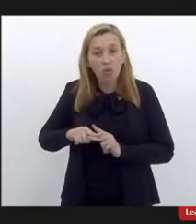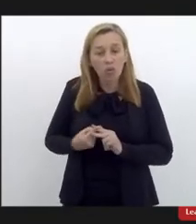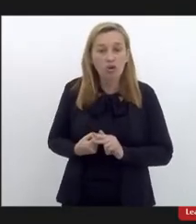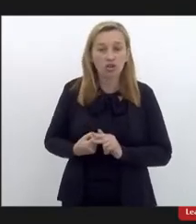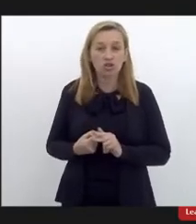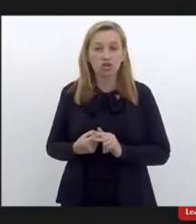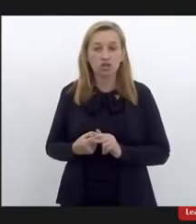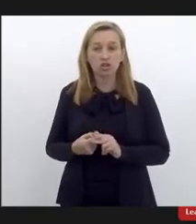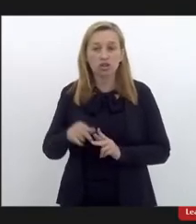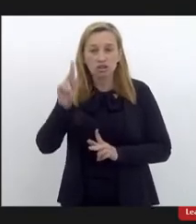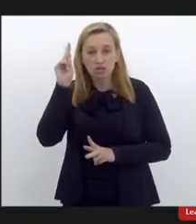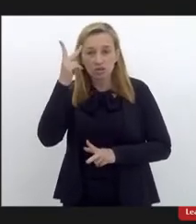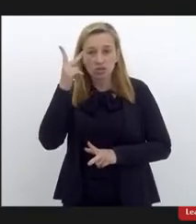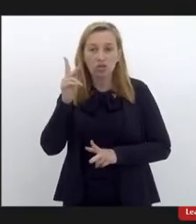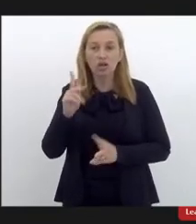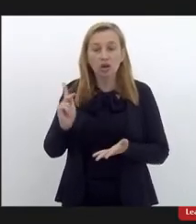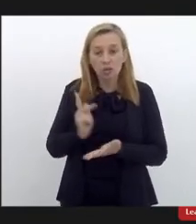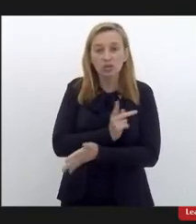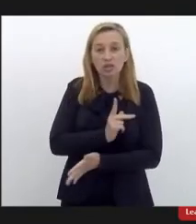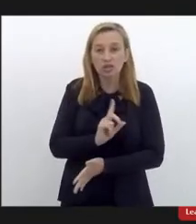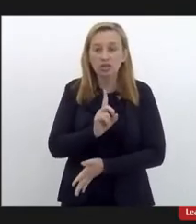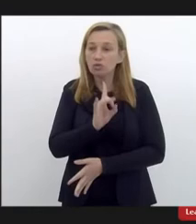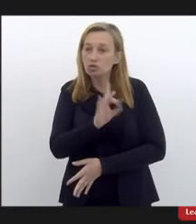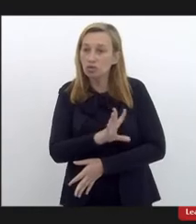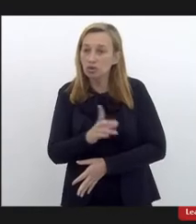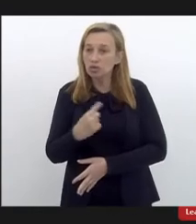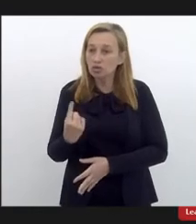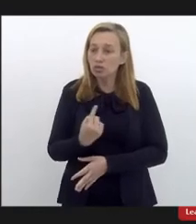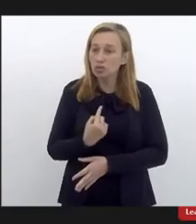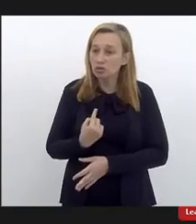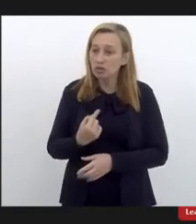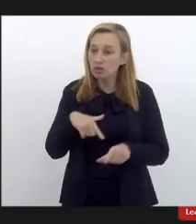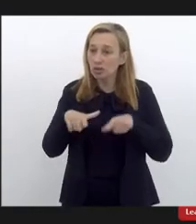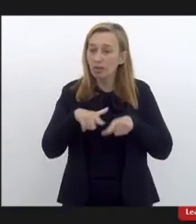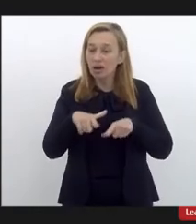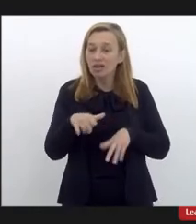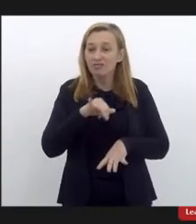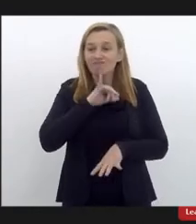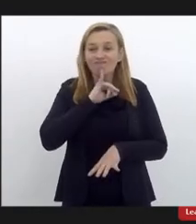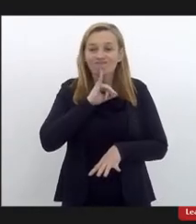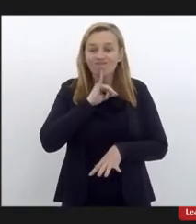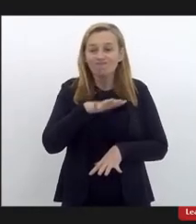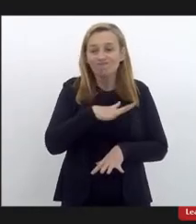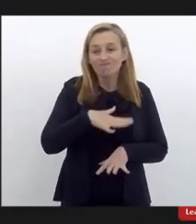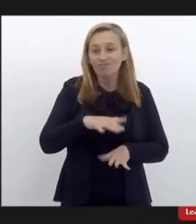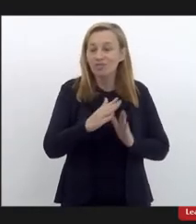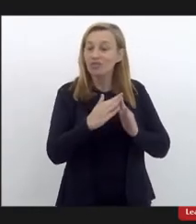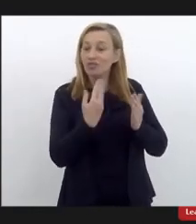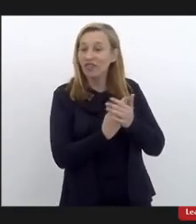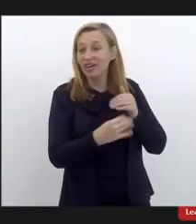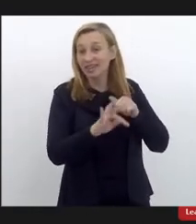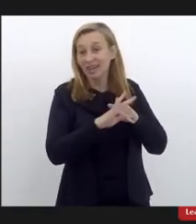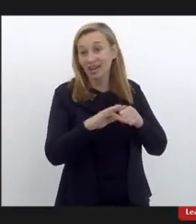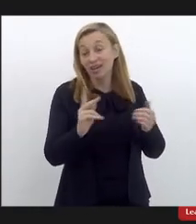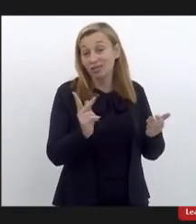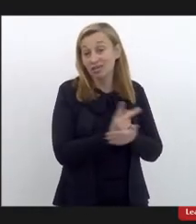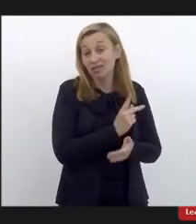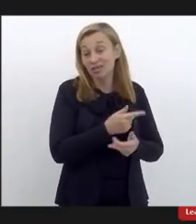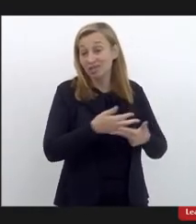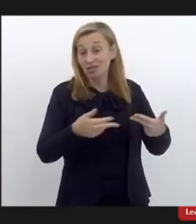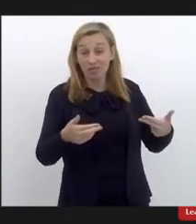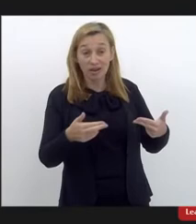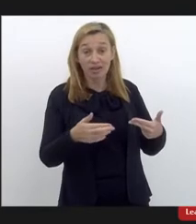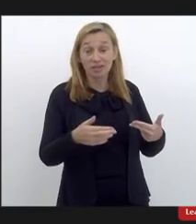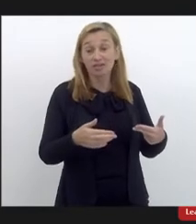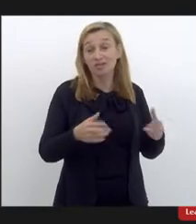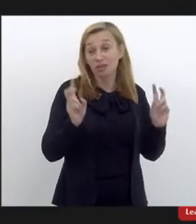distorção histórica que acontece não só no nosso caso, né? Infelizmente, na rede FAETEC isso vem acontecendo em diversas